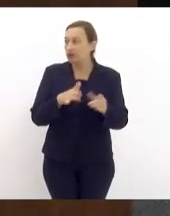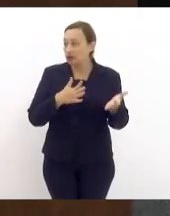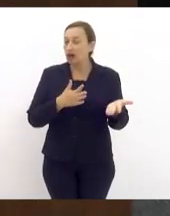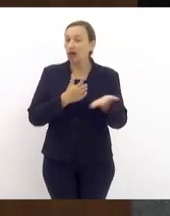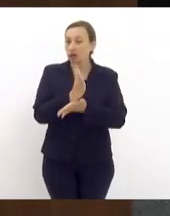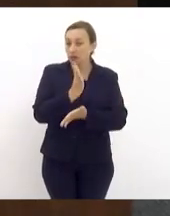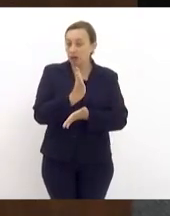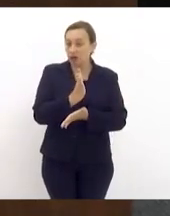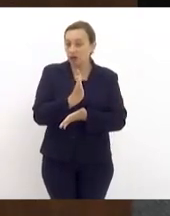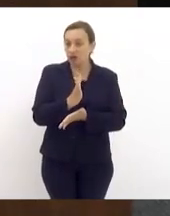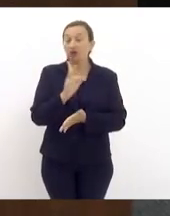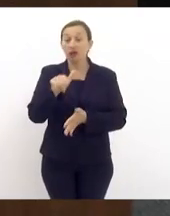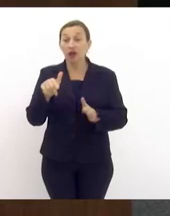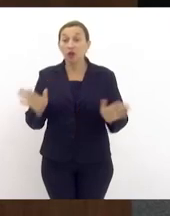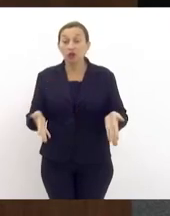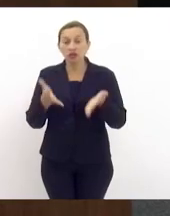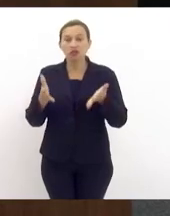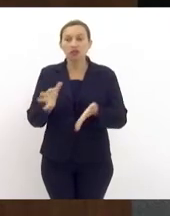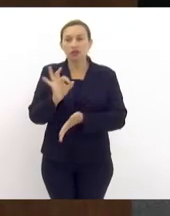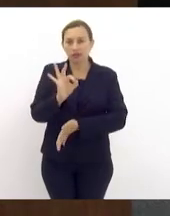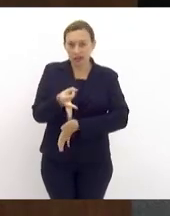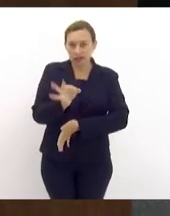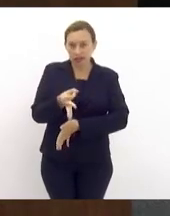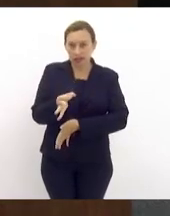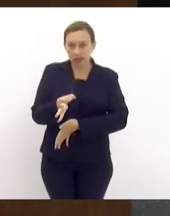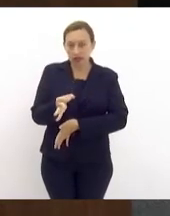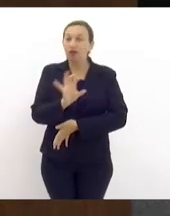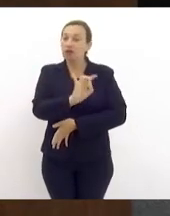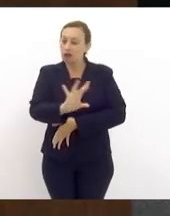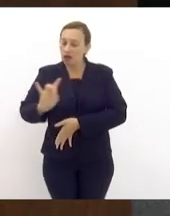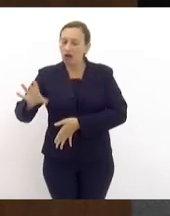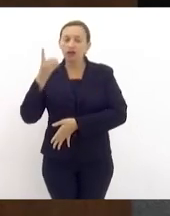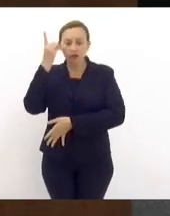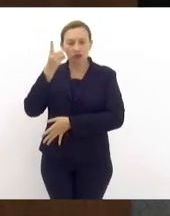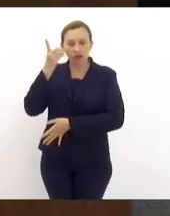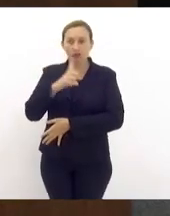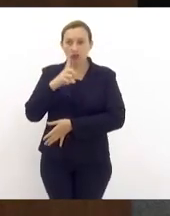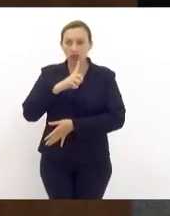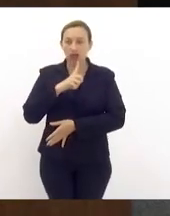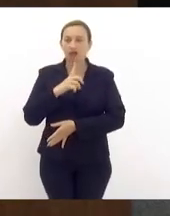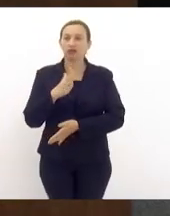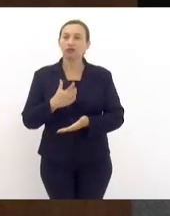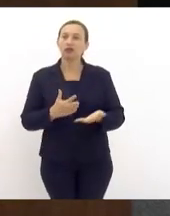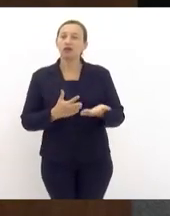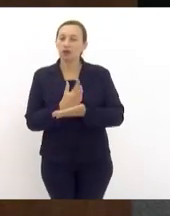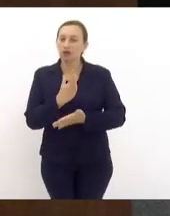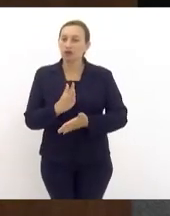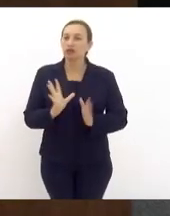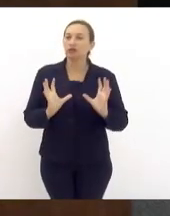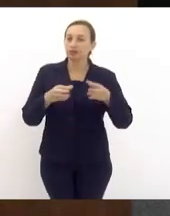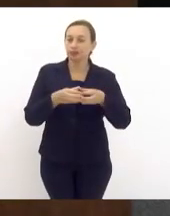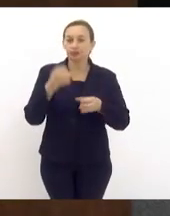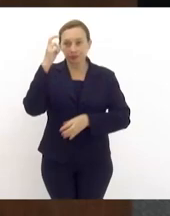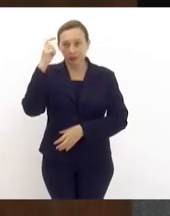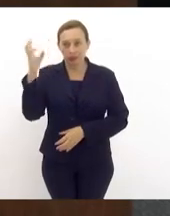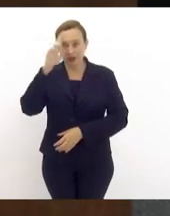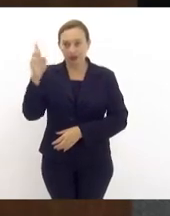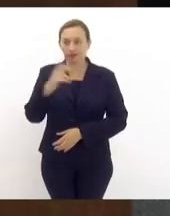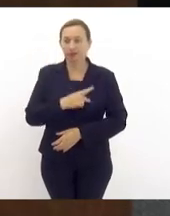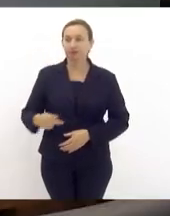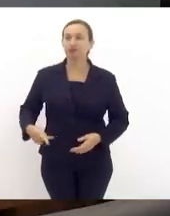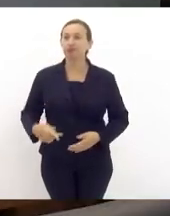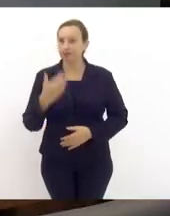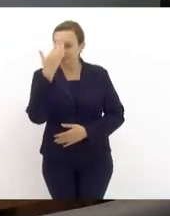favorável, que essa é uma iniciativa legítima que cada parlamentar tem. Parecer favorável pela Comissão de Cultura, senhor presidente.